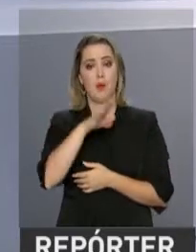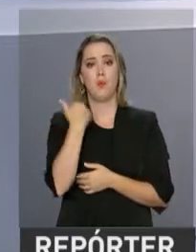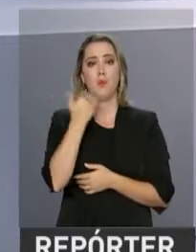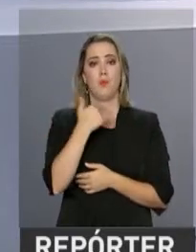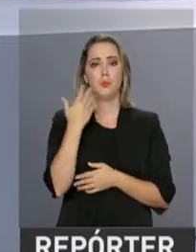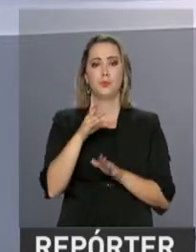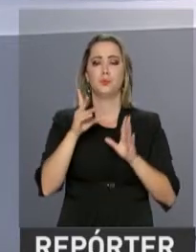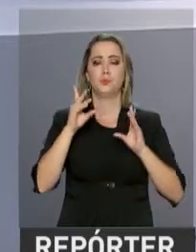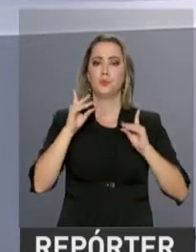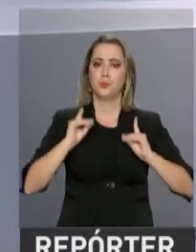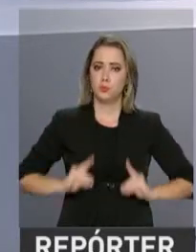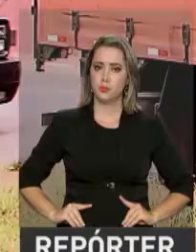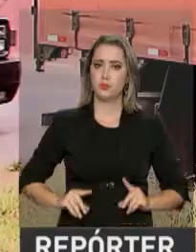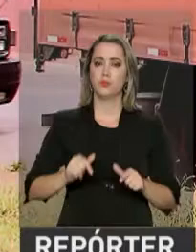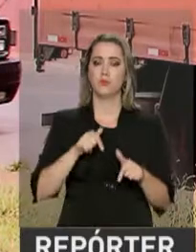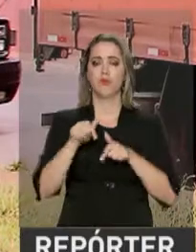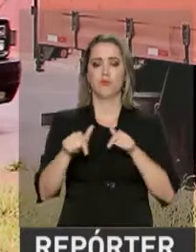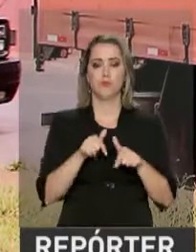de trabalhadores